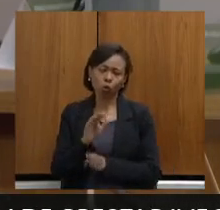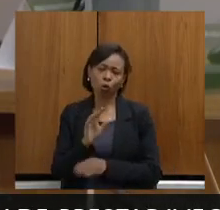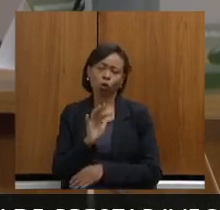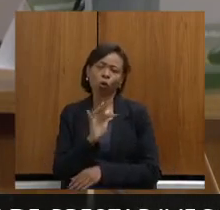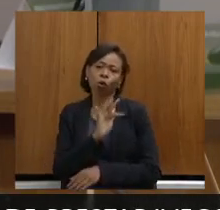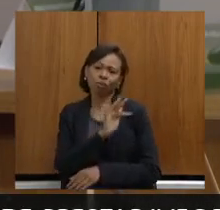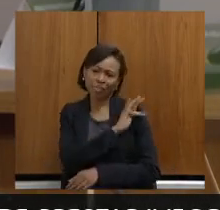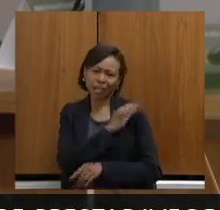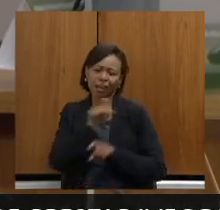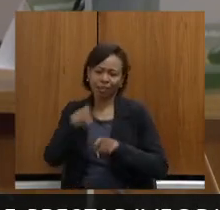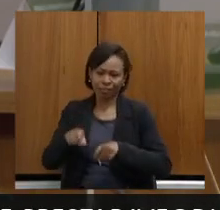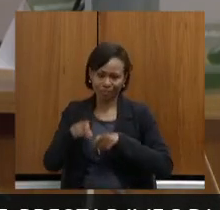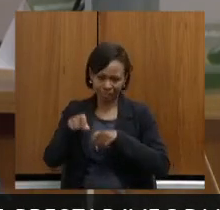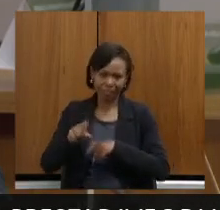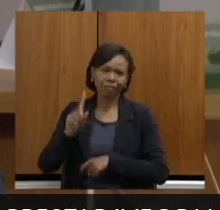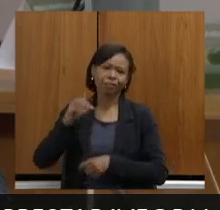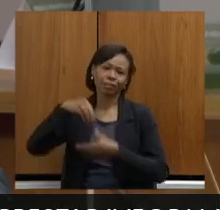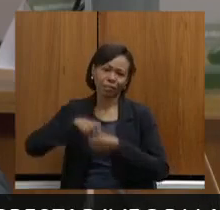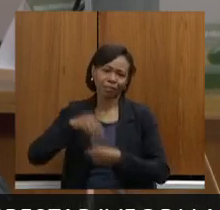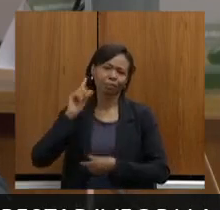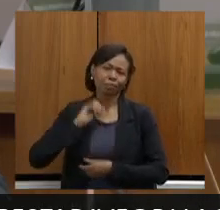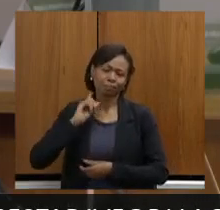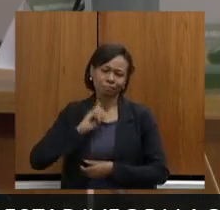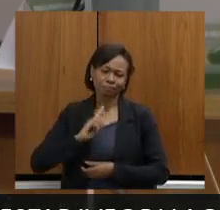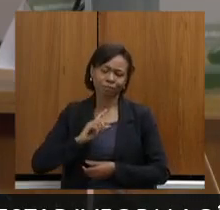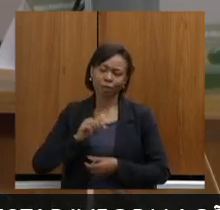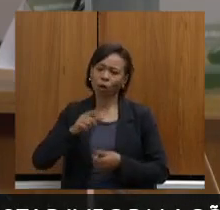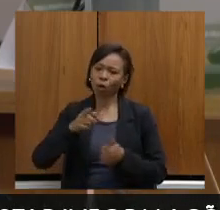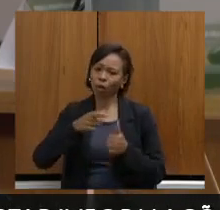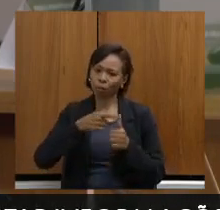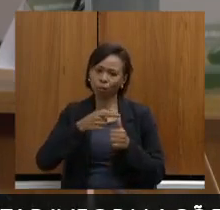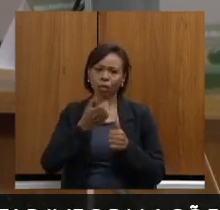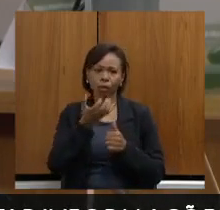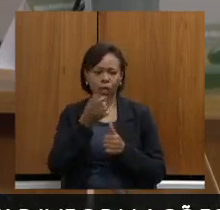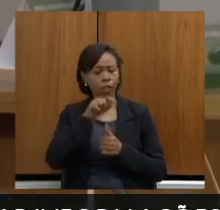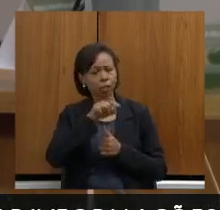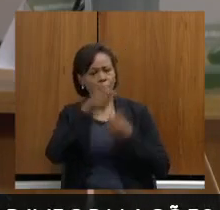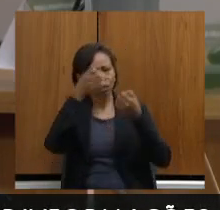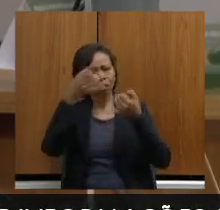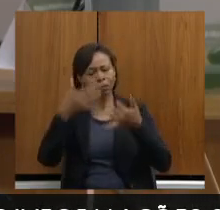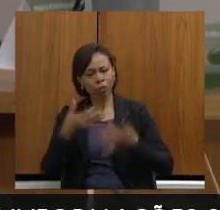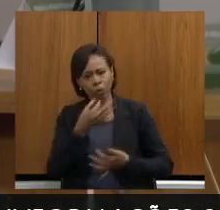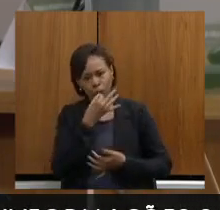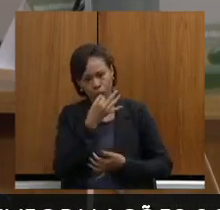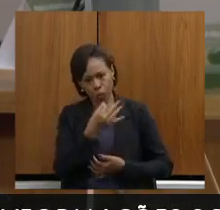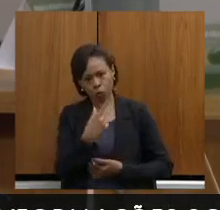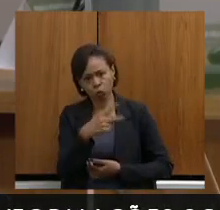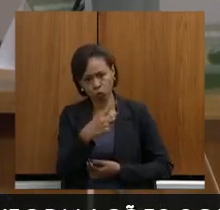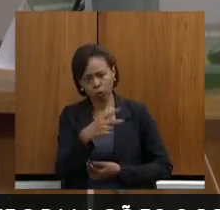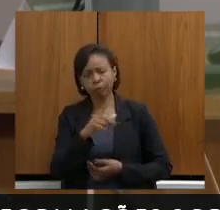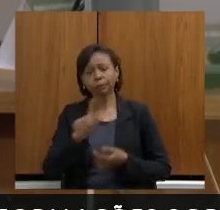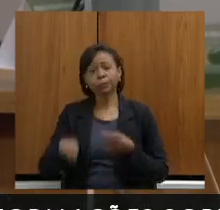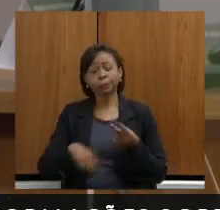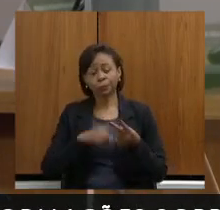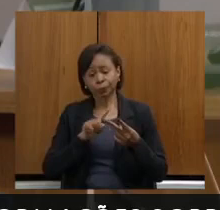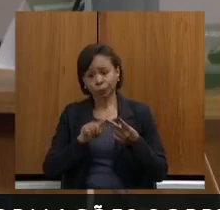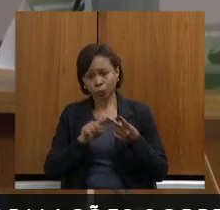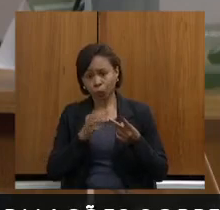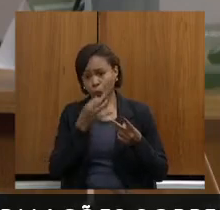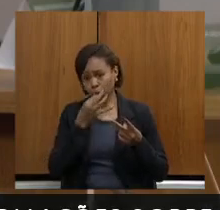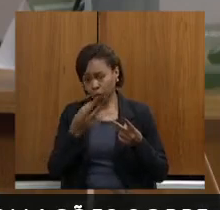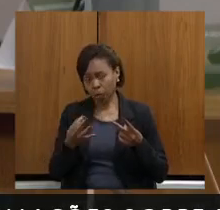Minas Gerais Então essa é a primeira consideração que eu gostaria de ouvir é a consideração da senhora a outra consideração